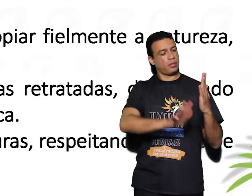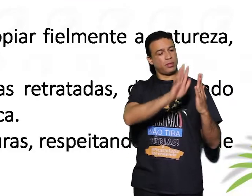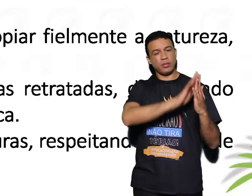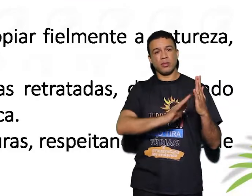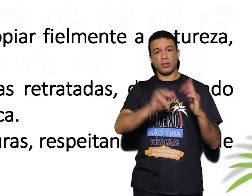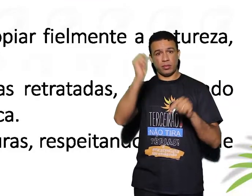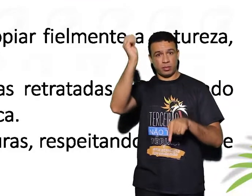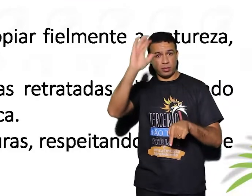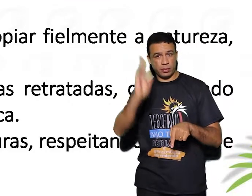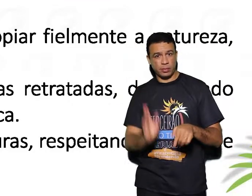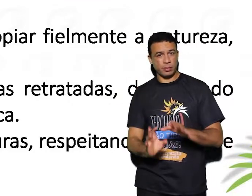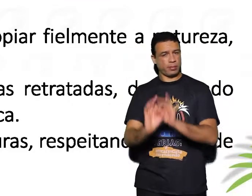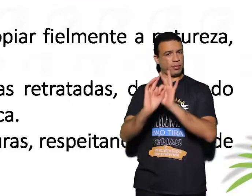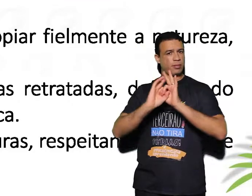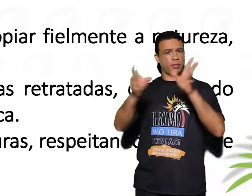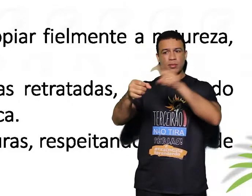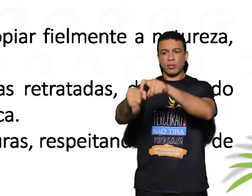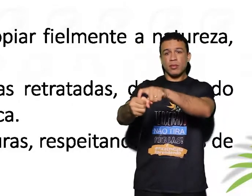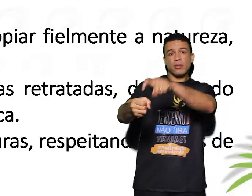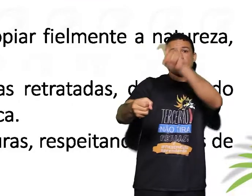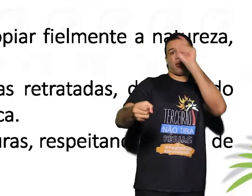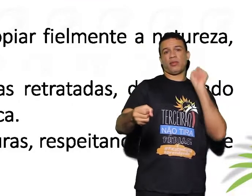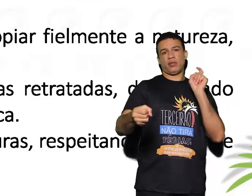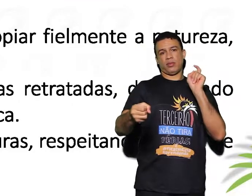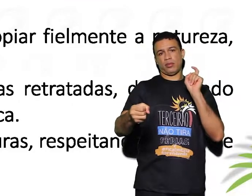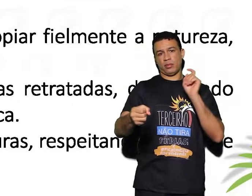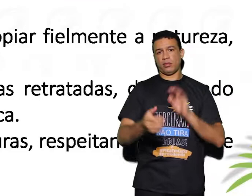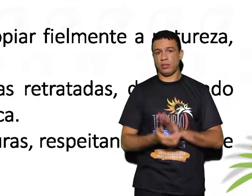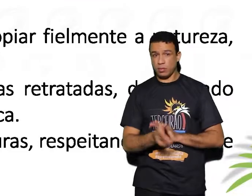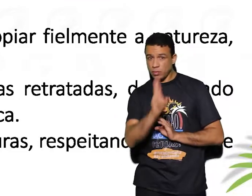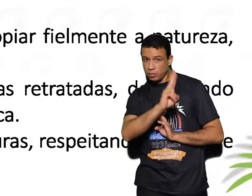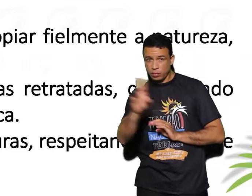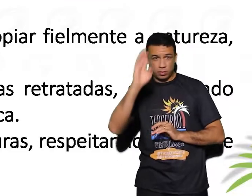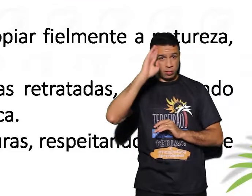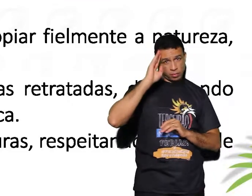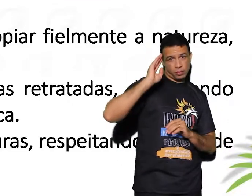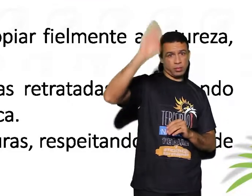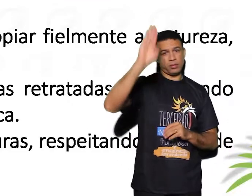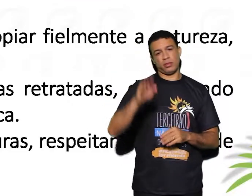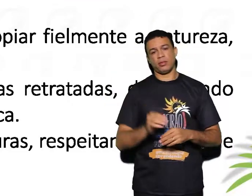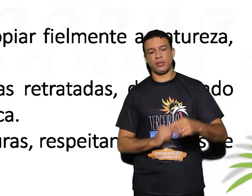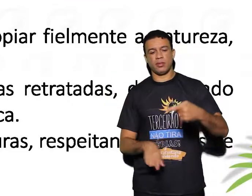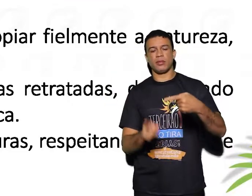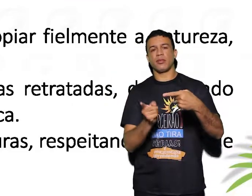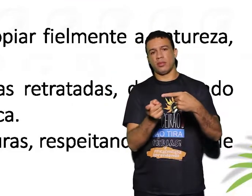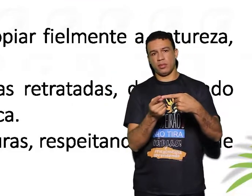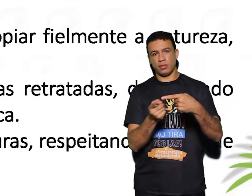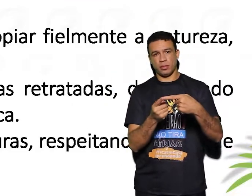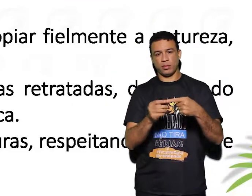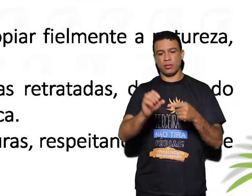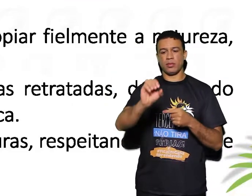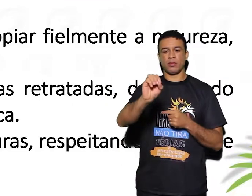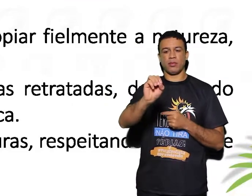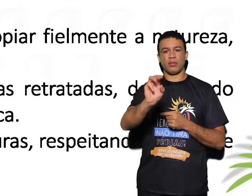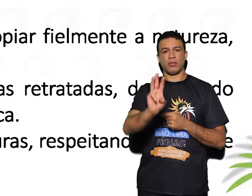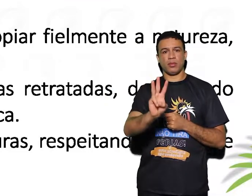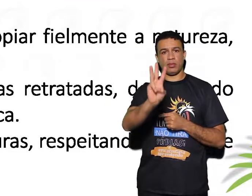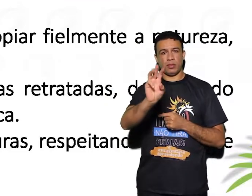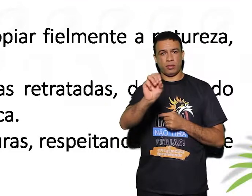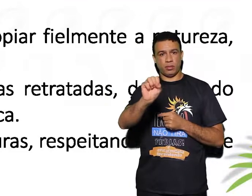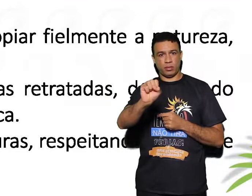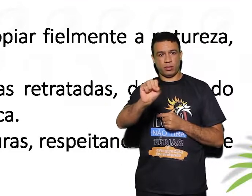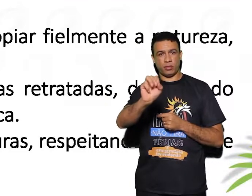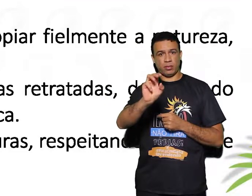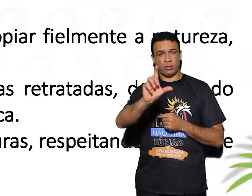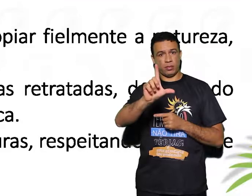cores, originalidade e temas nacionais. Nomes que devem ser levados em considerações da Semana de Arte Moderna. Oswald de Andrade, volta a imagem um